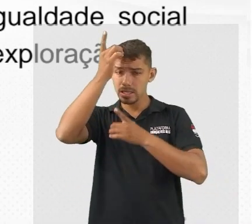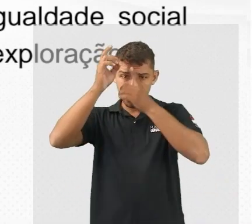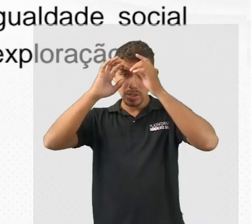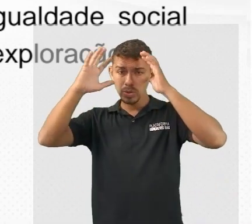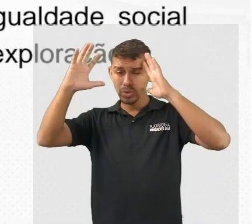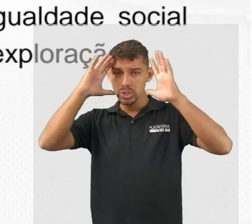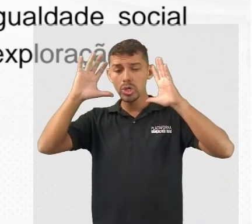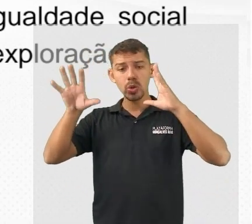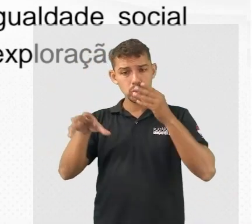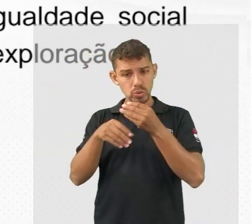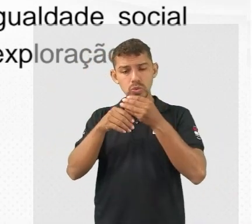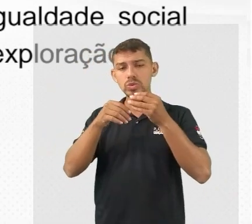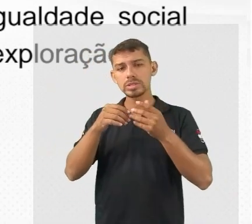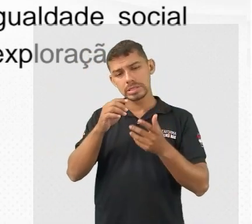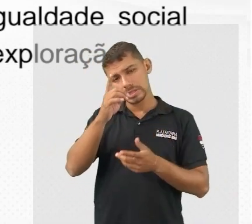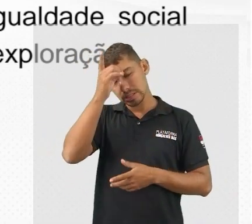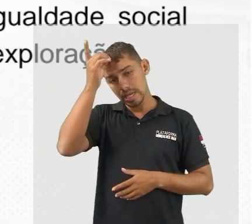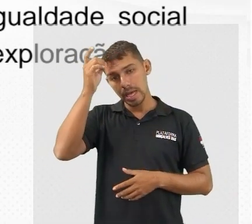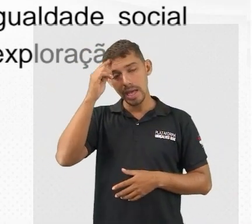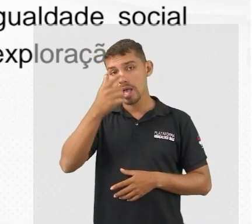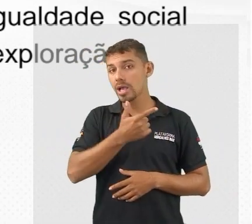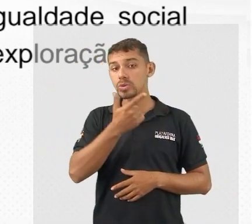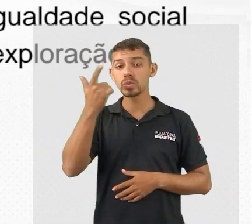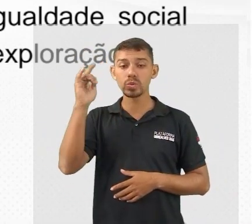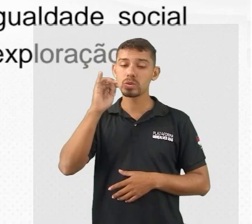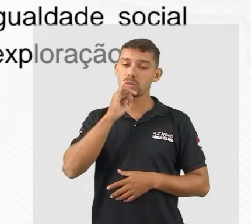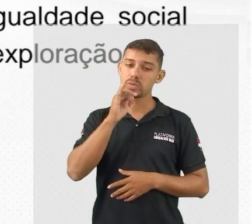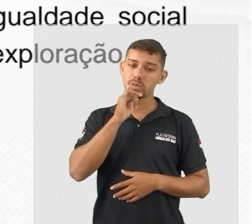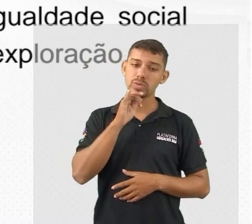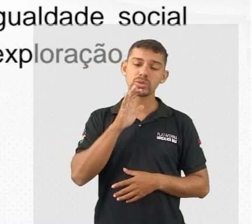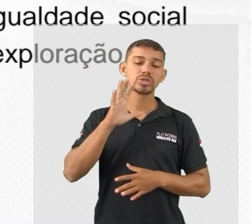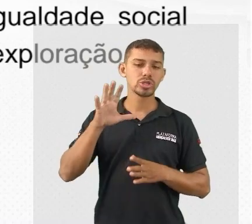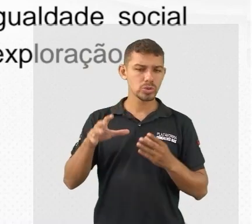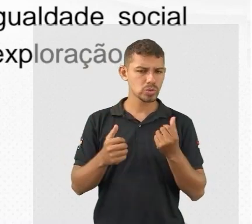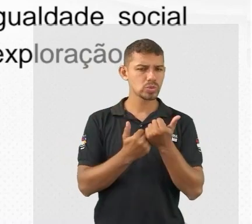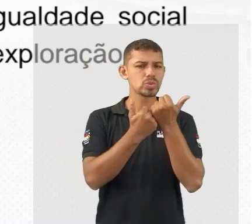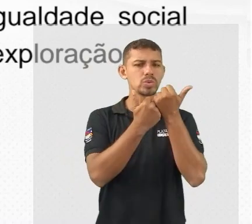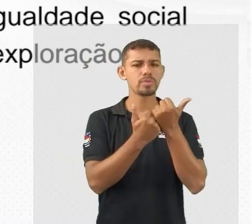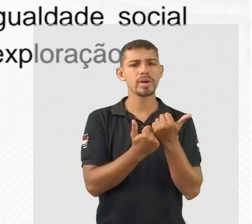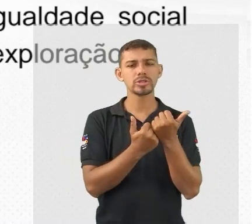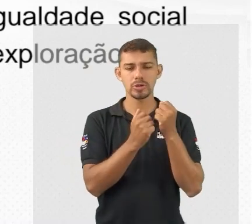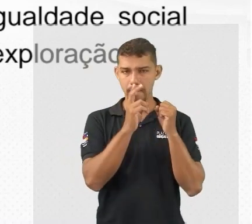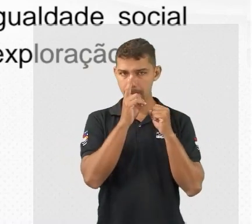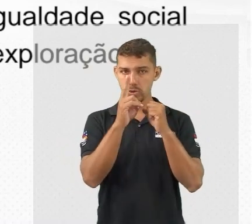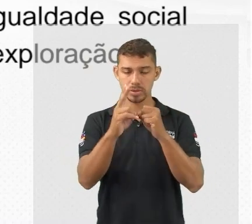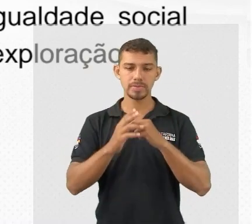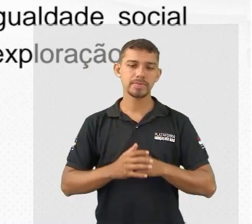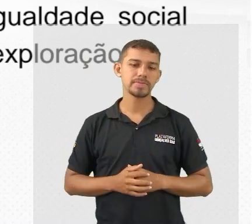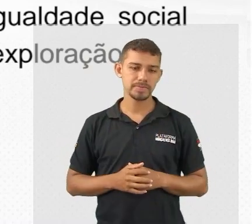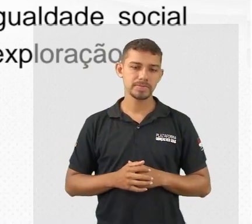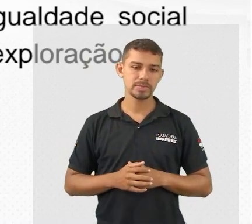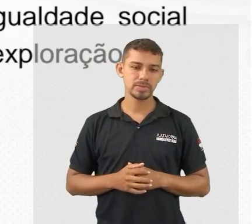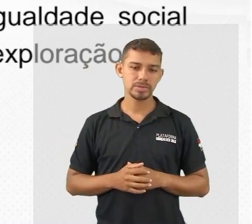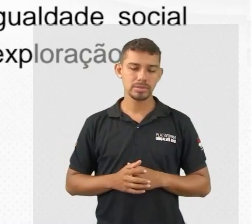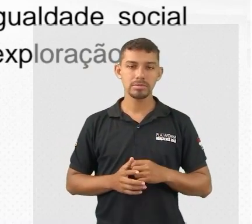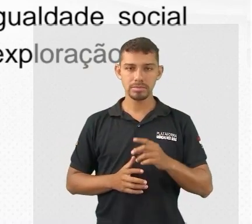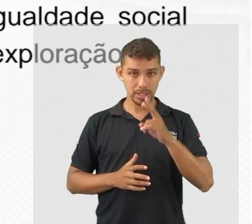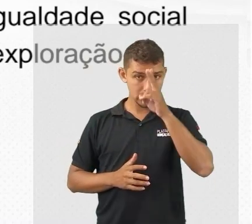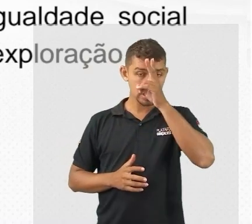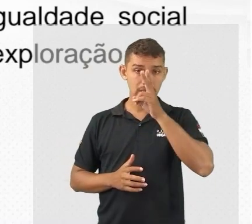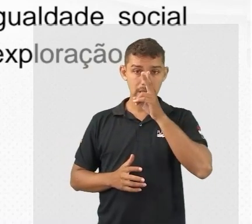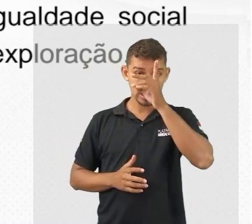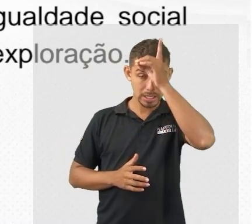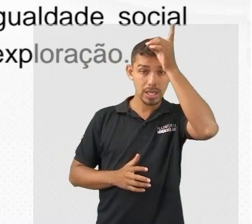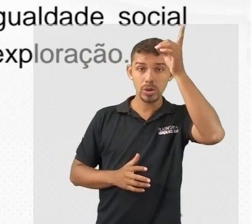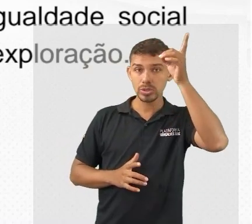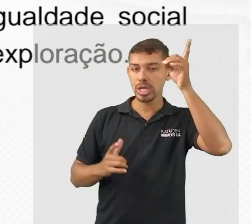conjunto de ideias. Por outro lado, eu tenho a ideologia, que é um instrumento de poder. Ou seja, pela ideologia, eu